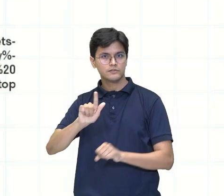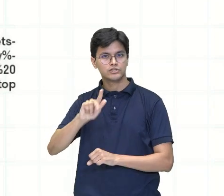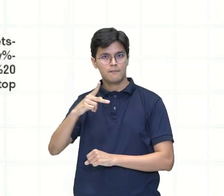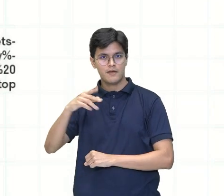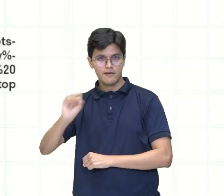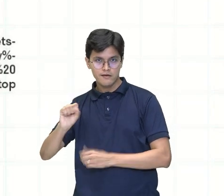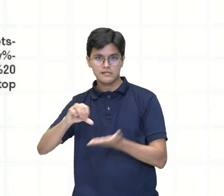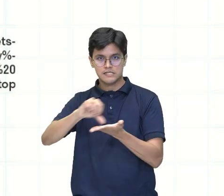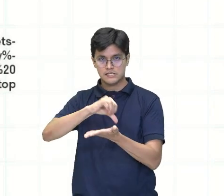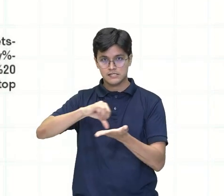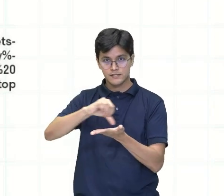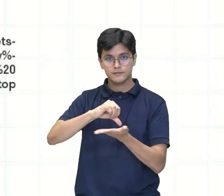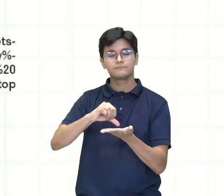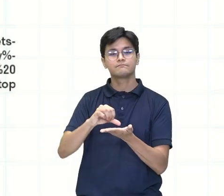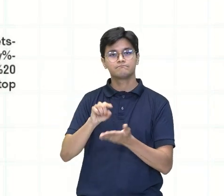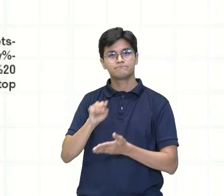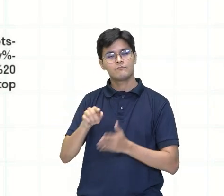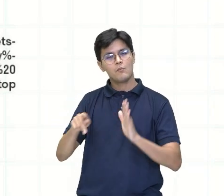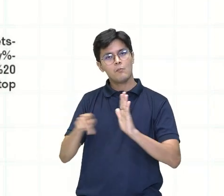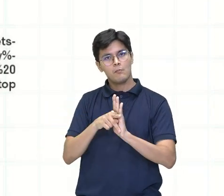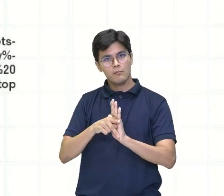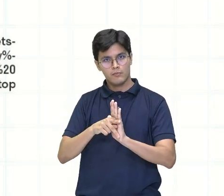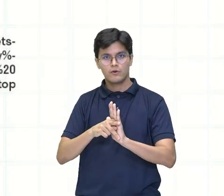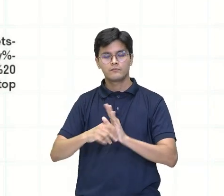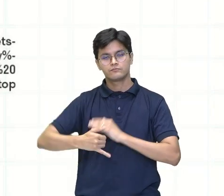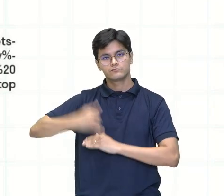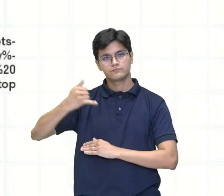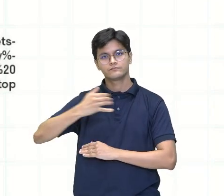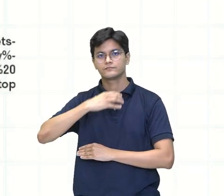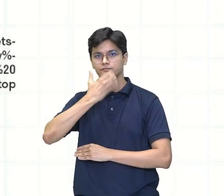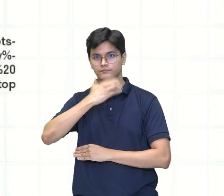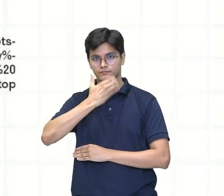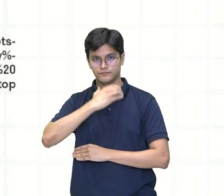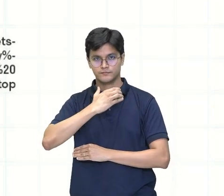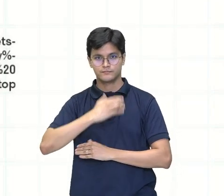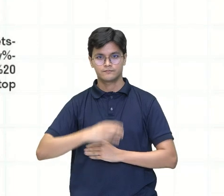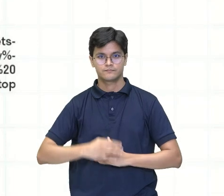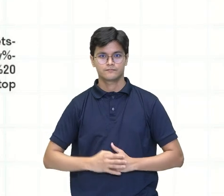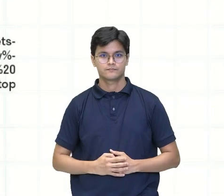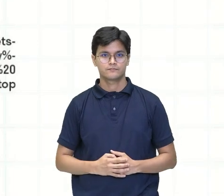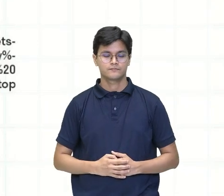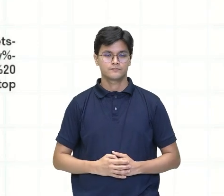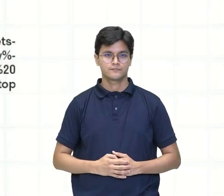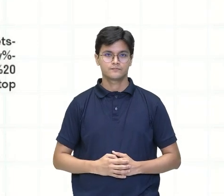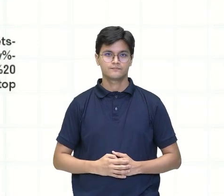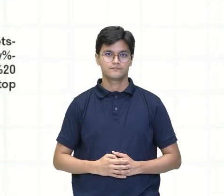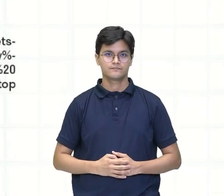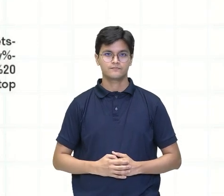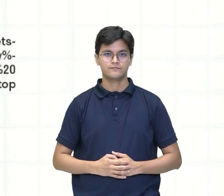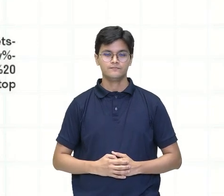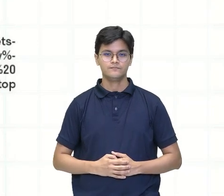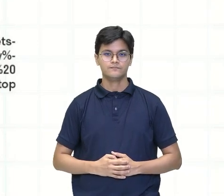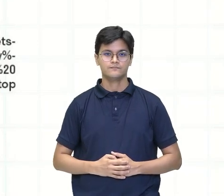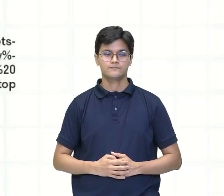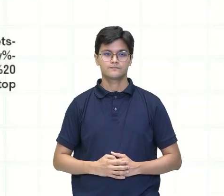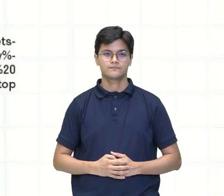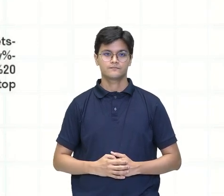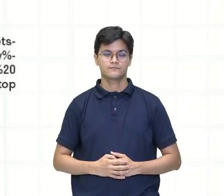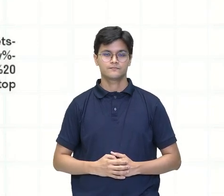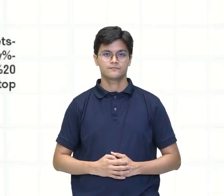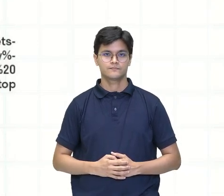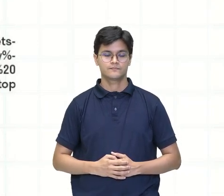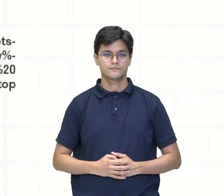ok? The iPhone reported the coordinates of where the car ended up after veering off the